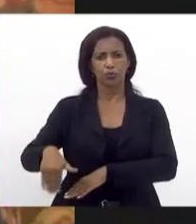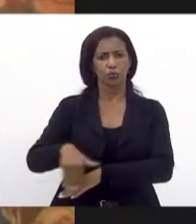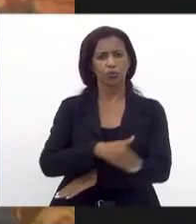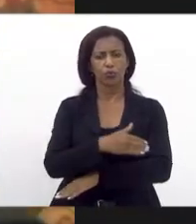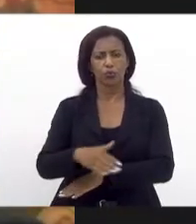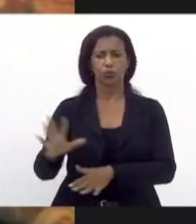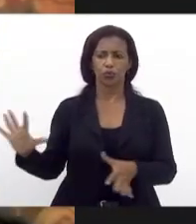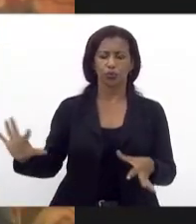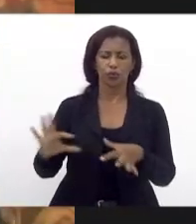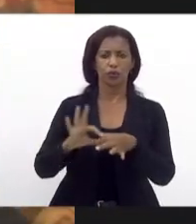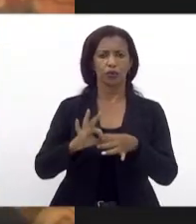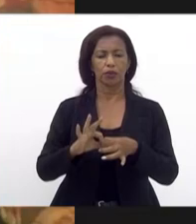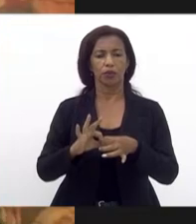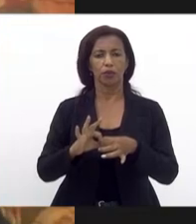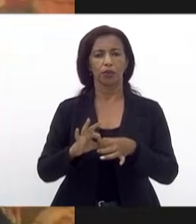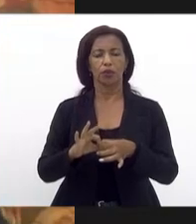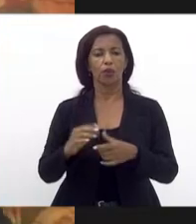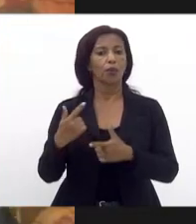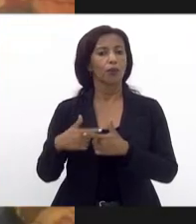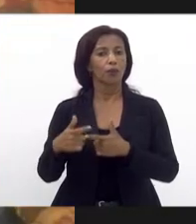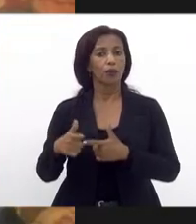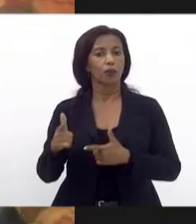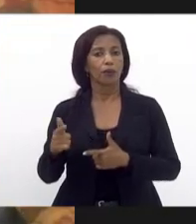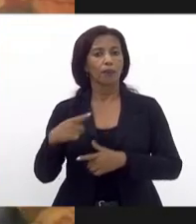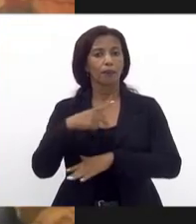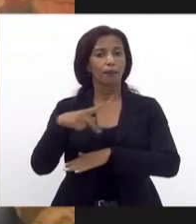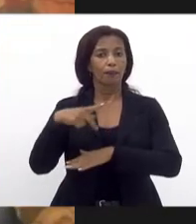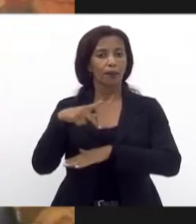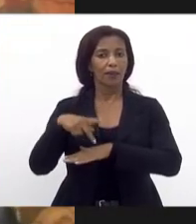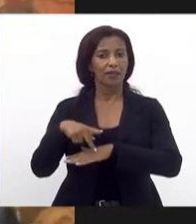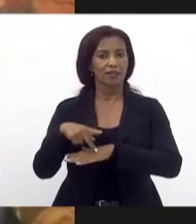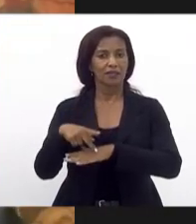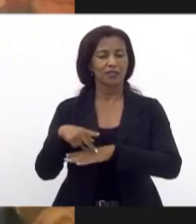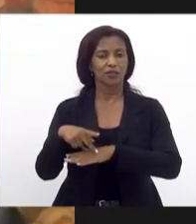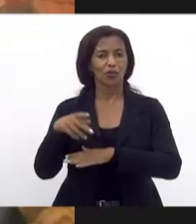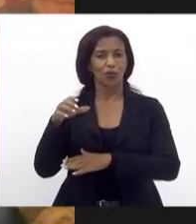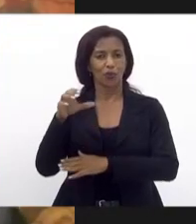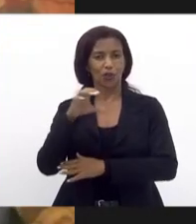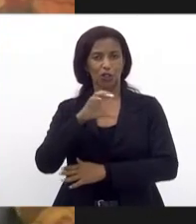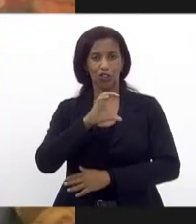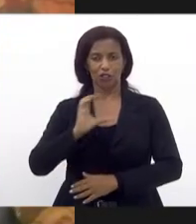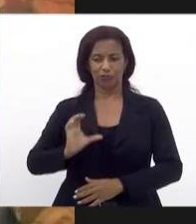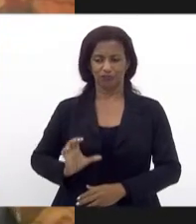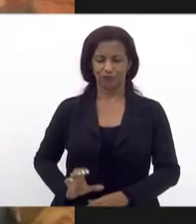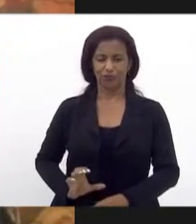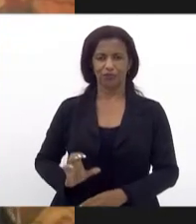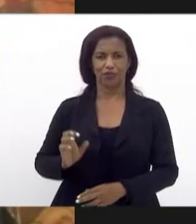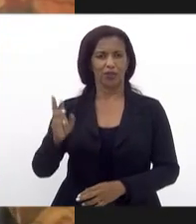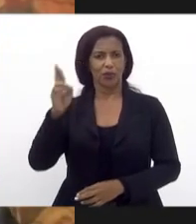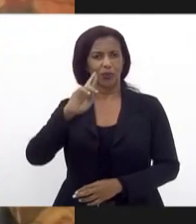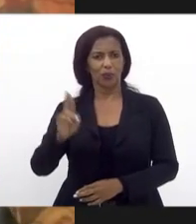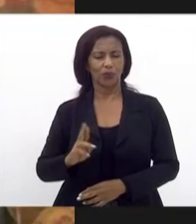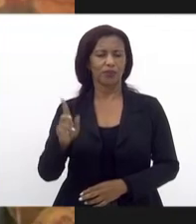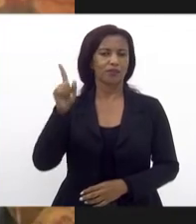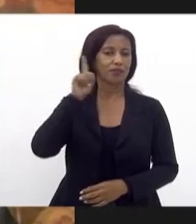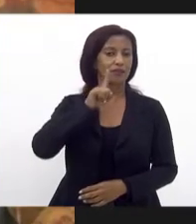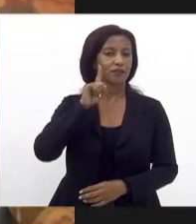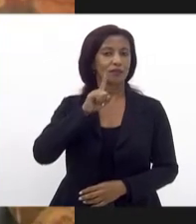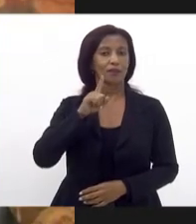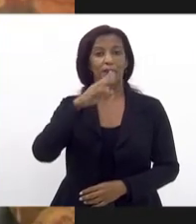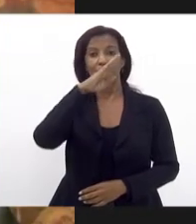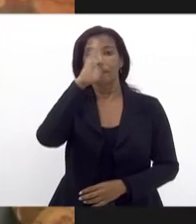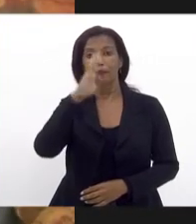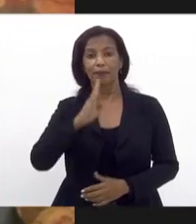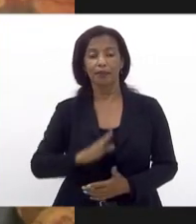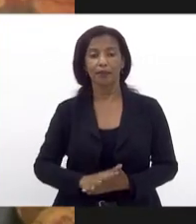de conexões. O dado é o seguinte: países como China, Rússia, Estados Unidos,